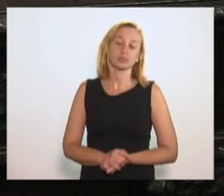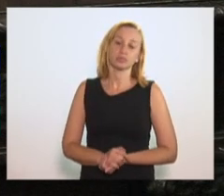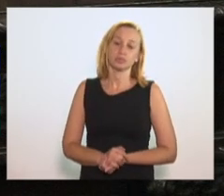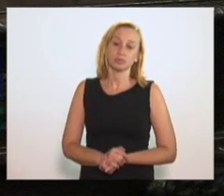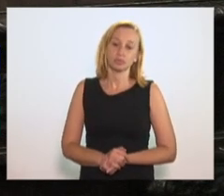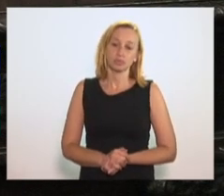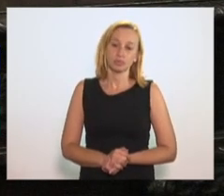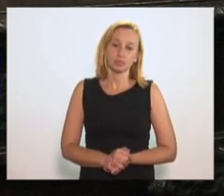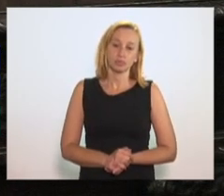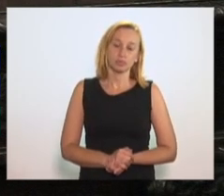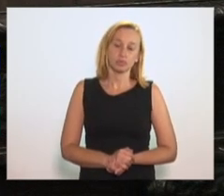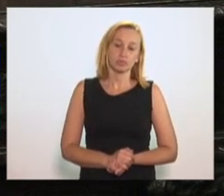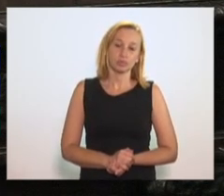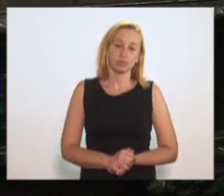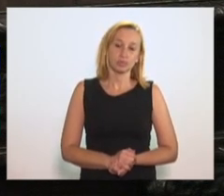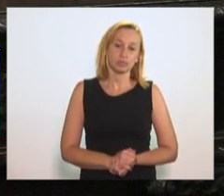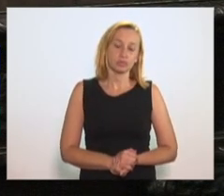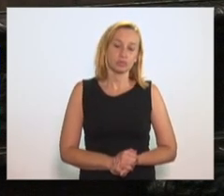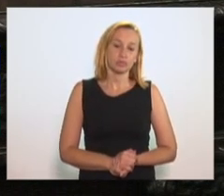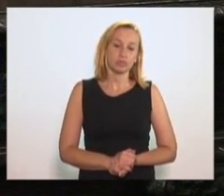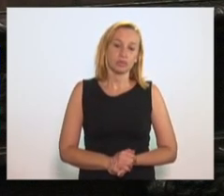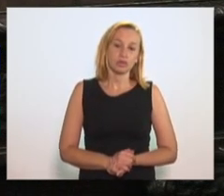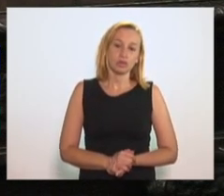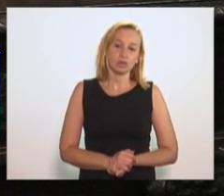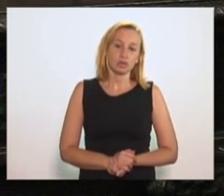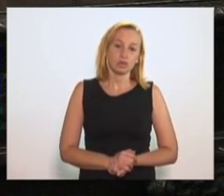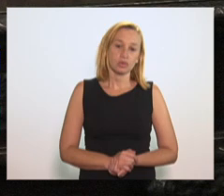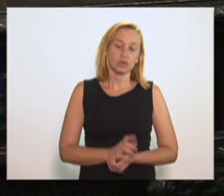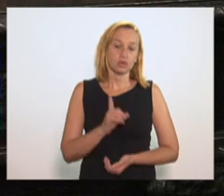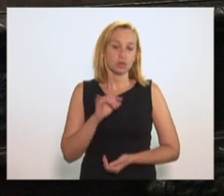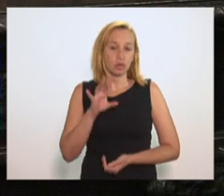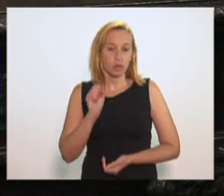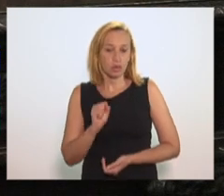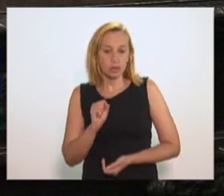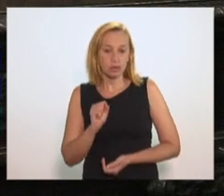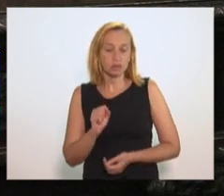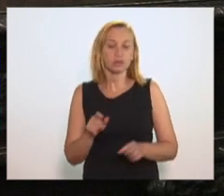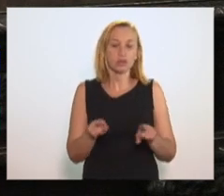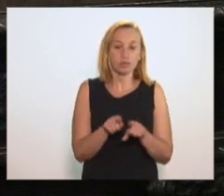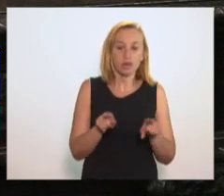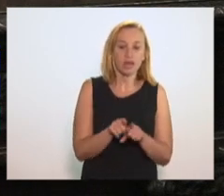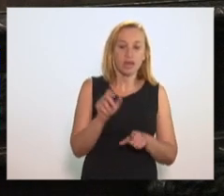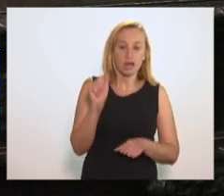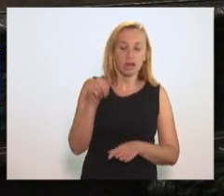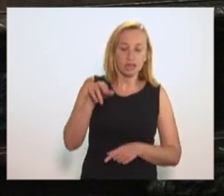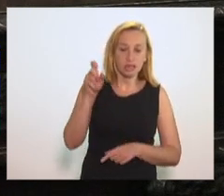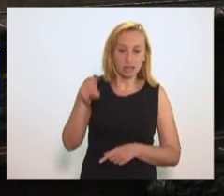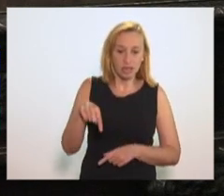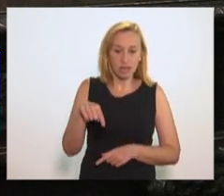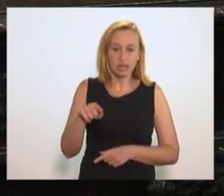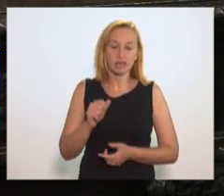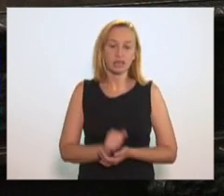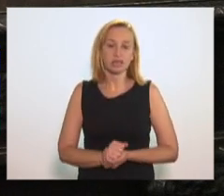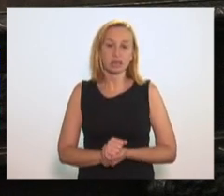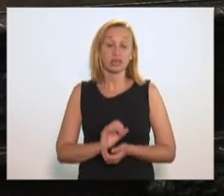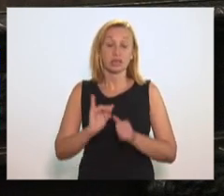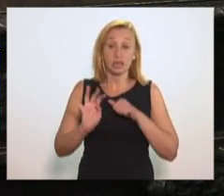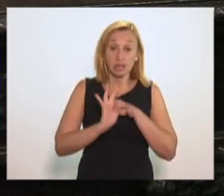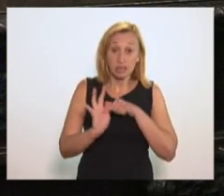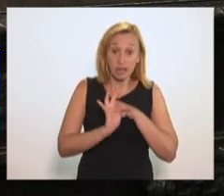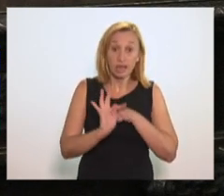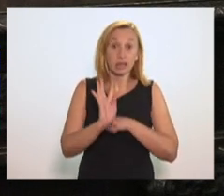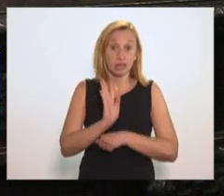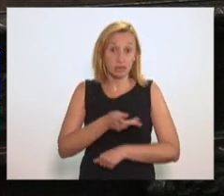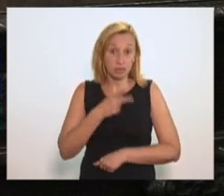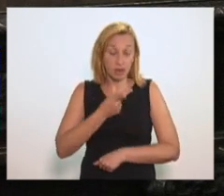tanto do Douglas Libório quanto do André ângulo na concepção técnica digamos